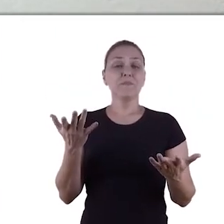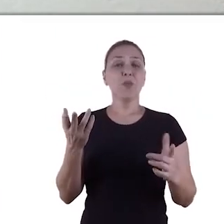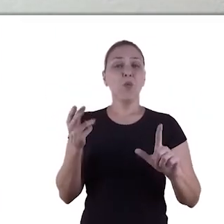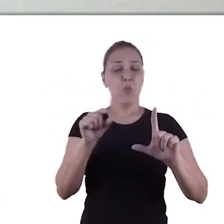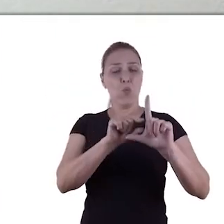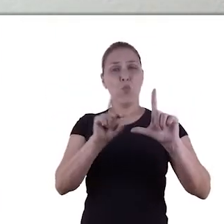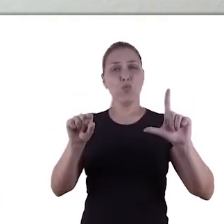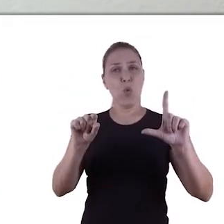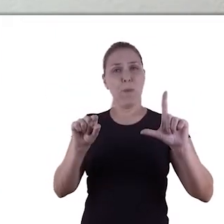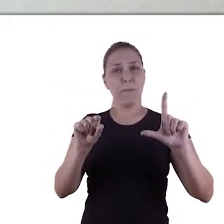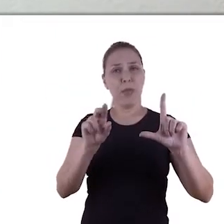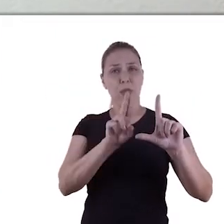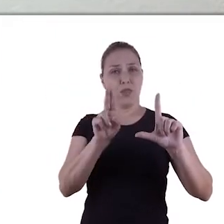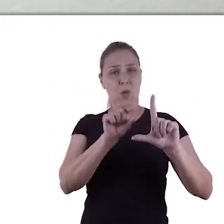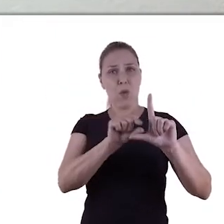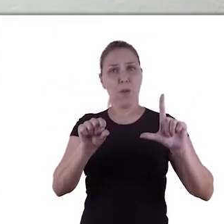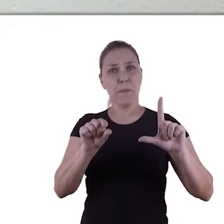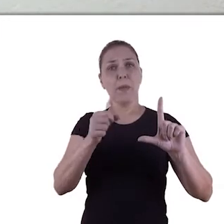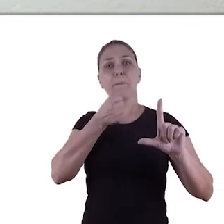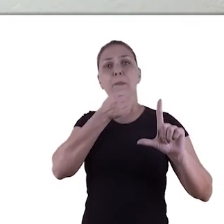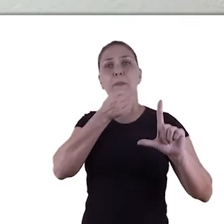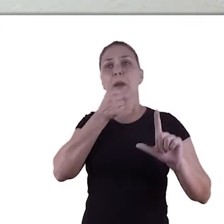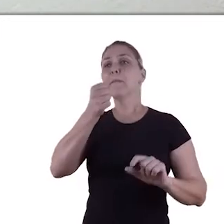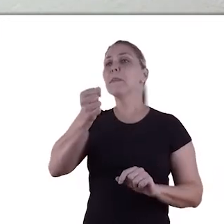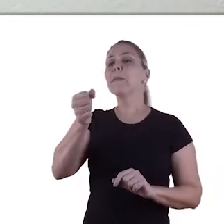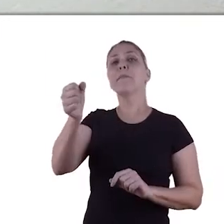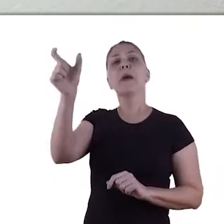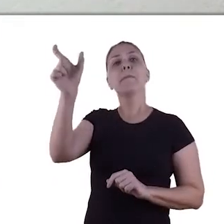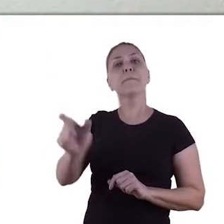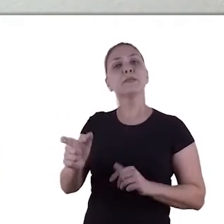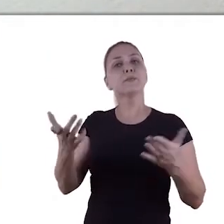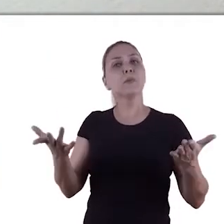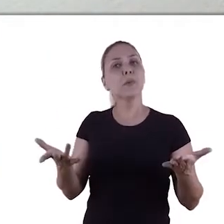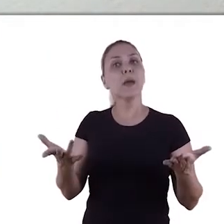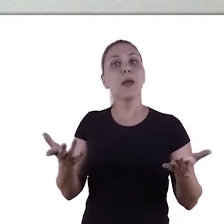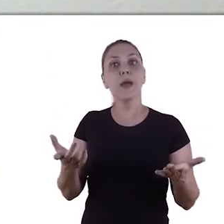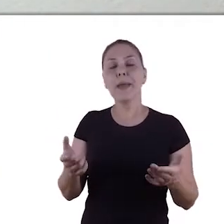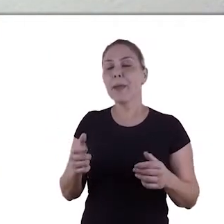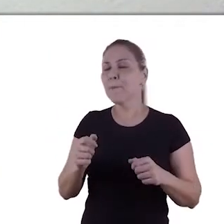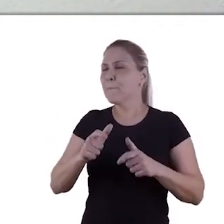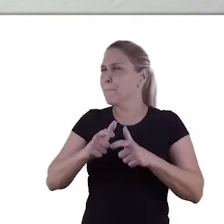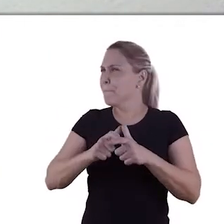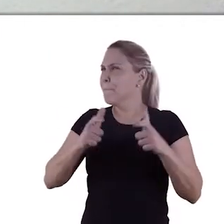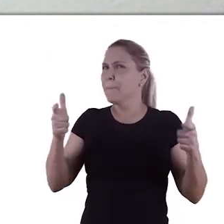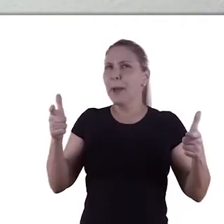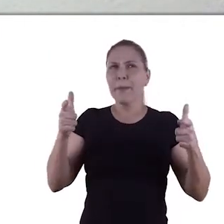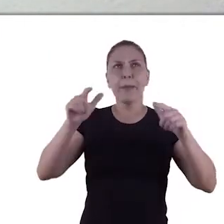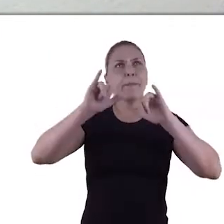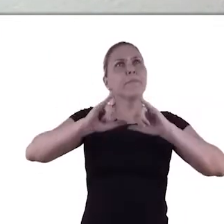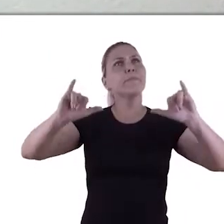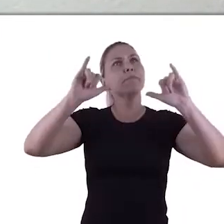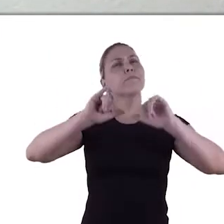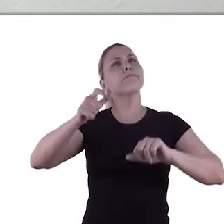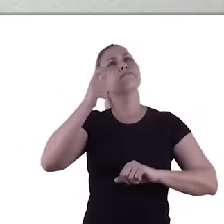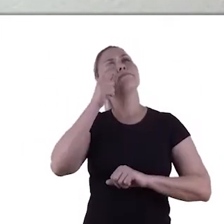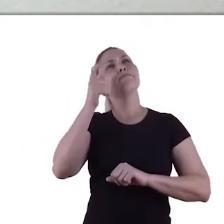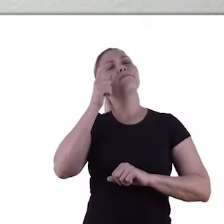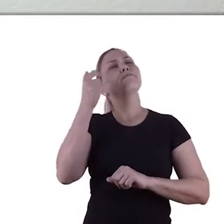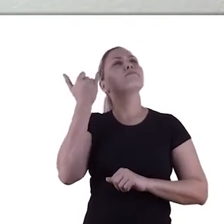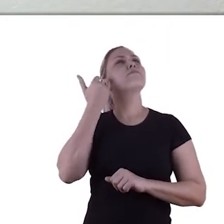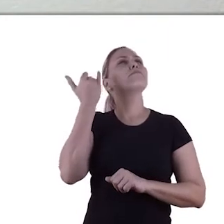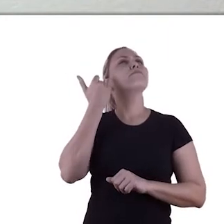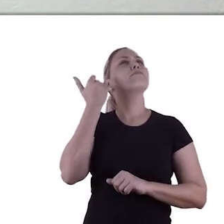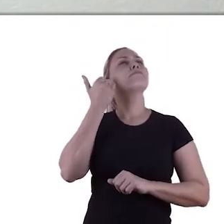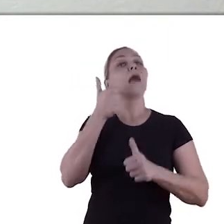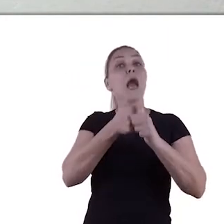o nome de quem está falando, de ser anunciado. Eu vi isso na maioria das matérias que foram